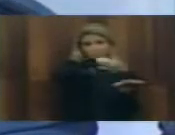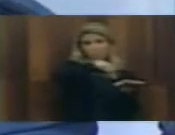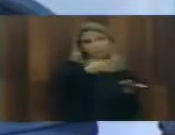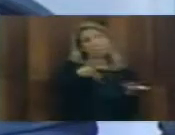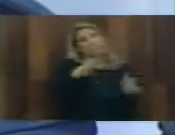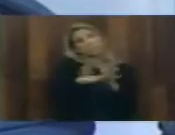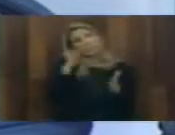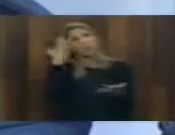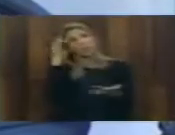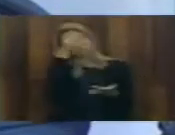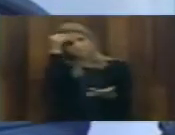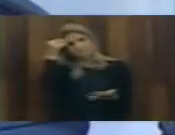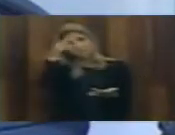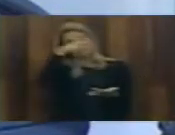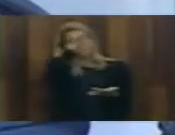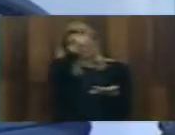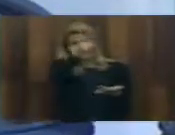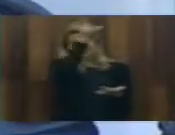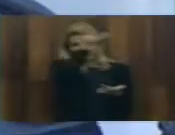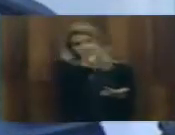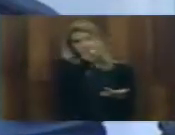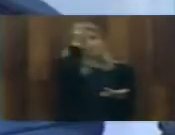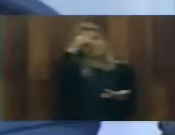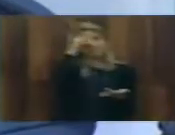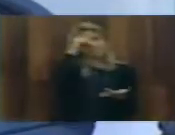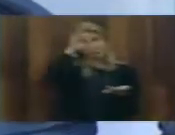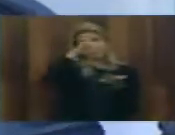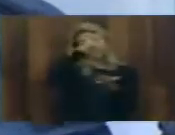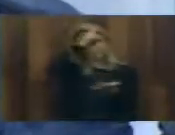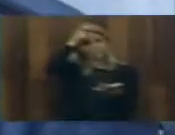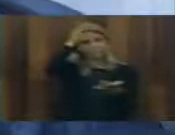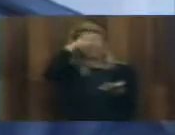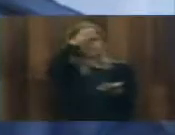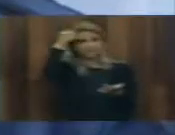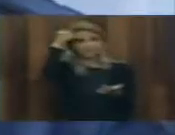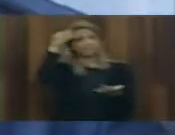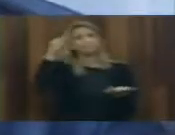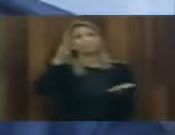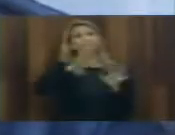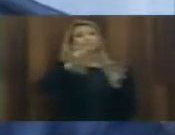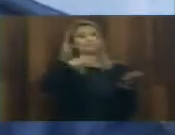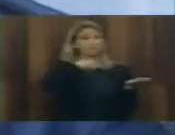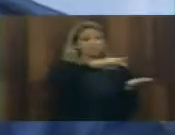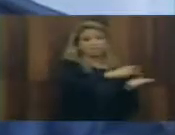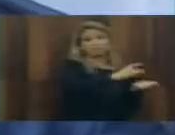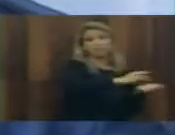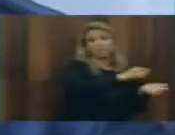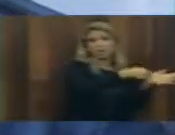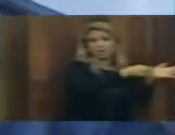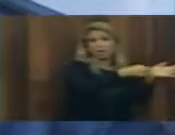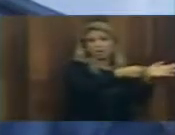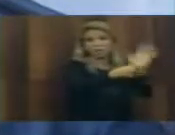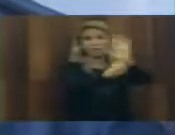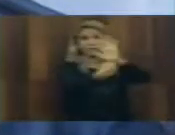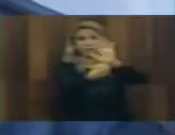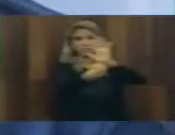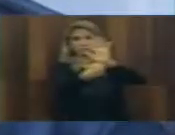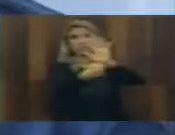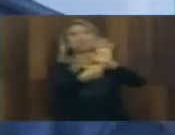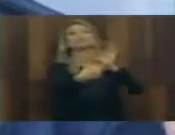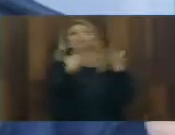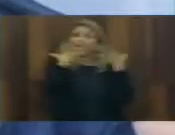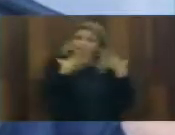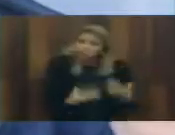prefeito da cidade, Vaguinho, então ele tem que escrever do lado que é ele. Acho que nem ele lembra disso. E ele assina se comprometendo a aprovar